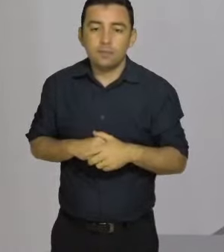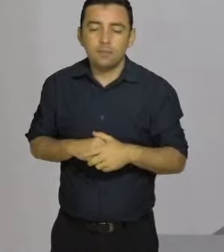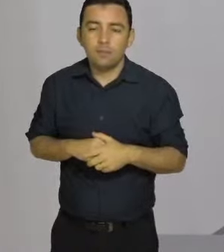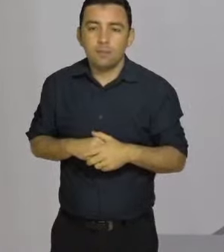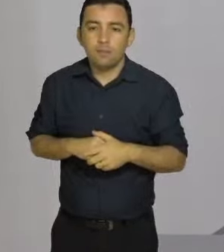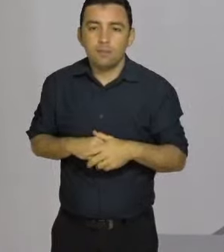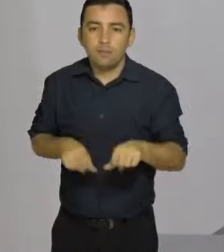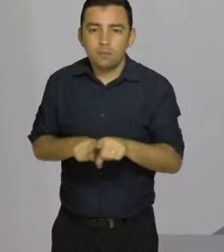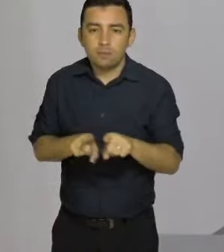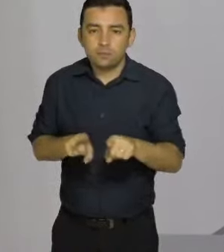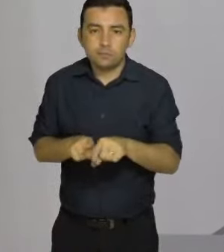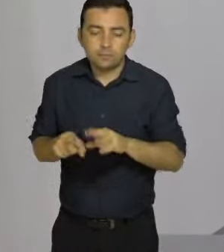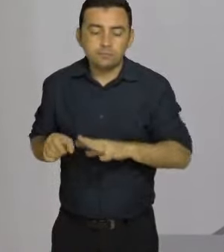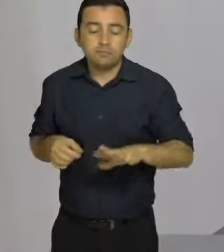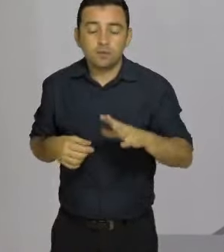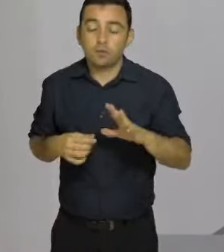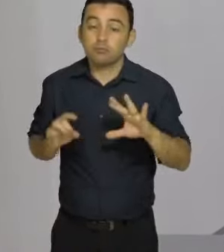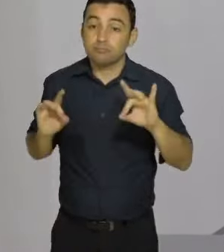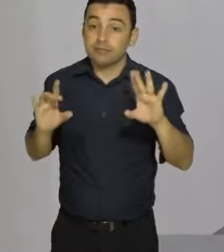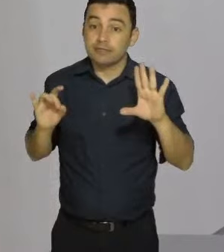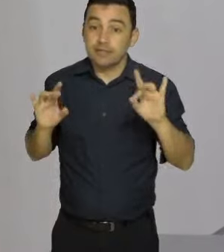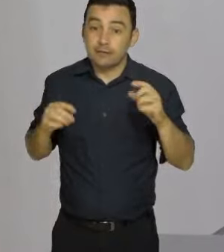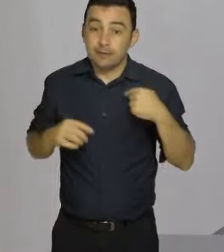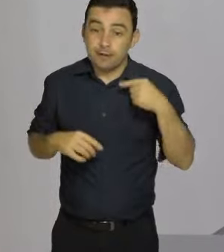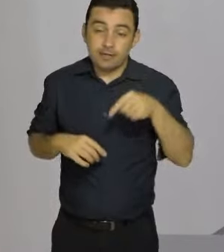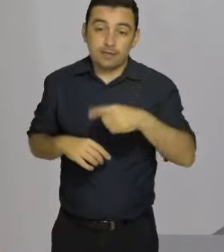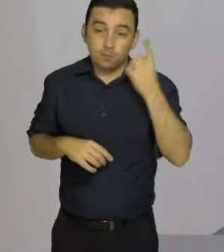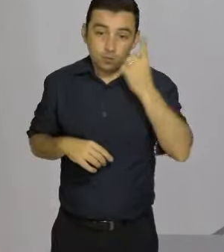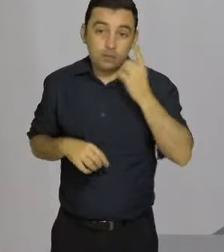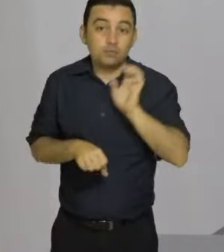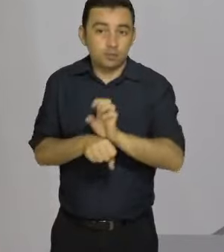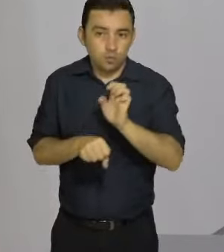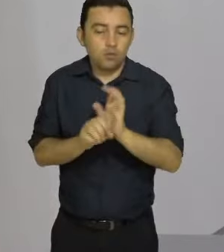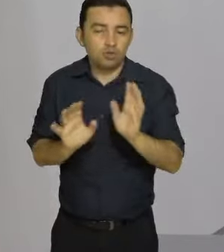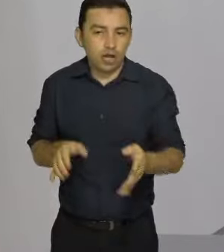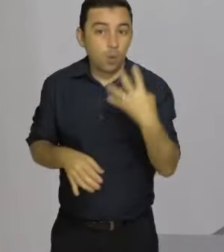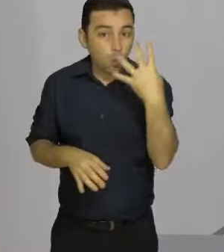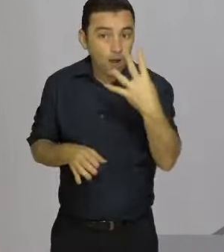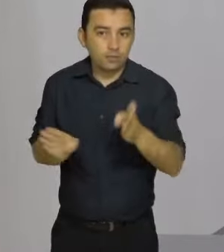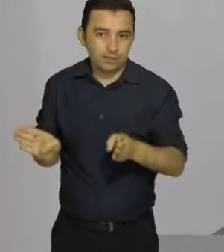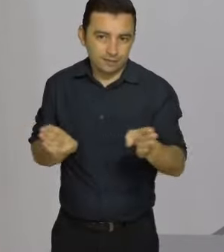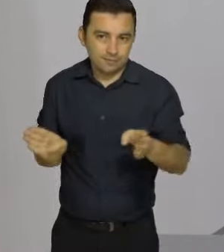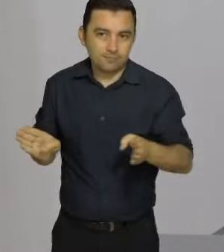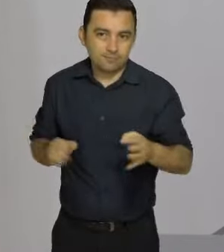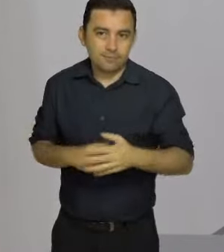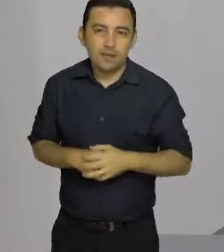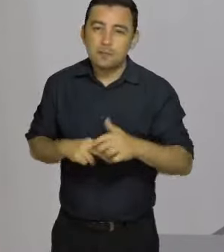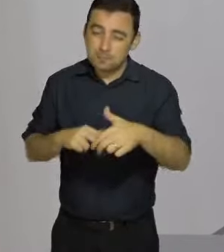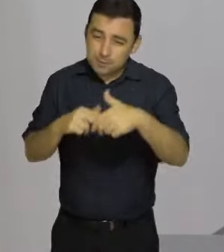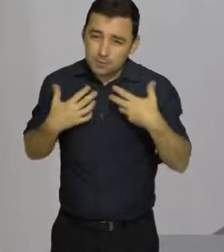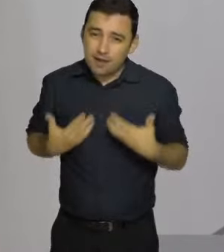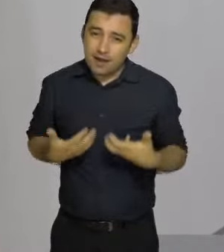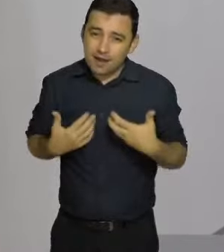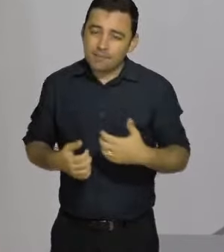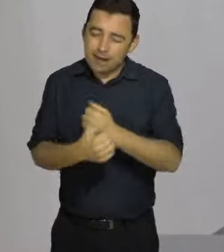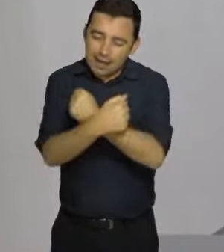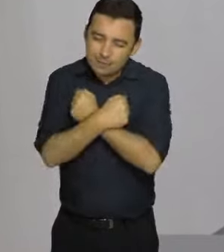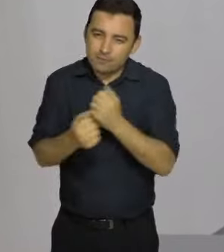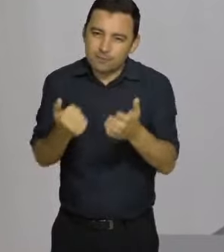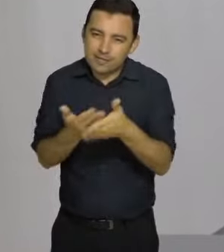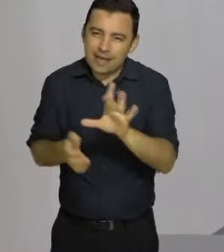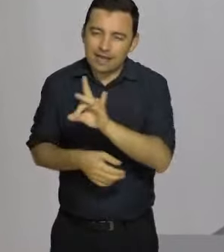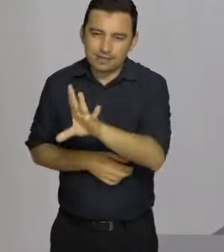tive o privilégio também de ser deputado estadual por 4 mandatos. Por isso eu quero um beijo no coração de cada uma de vocês.